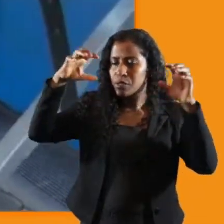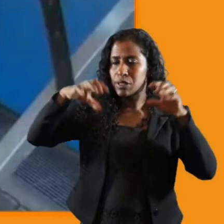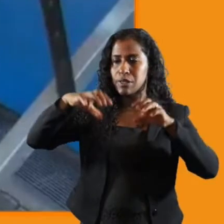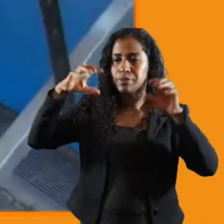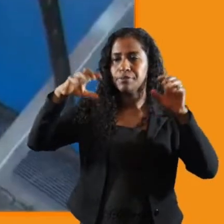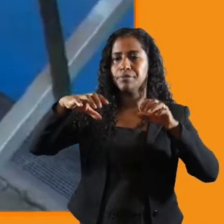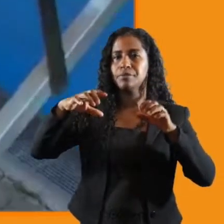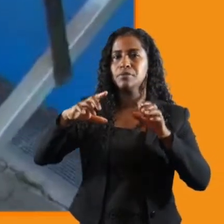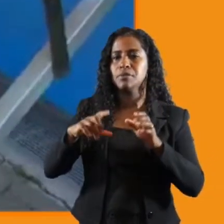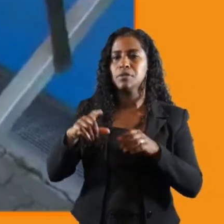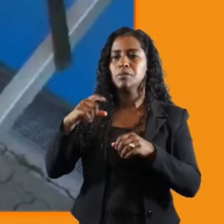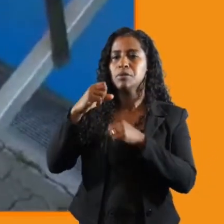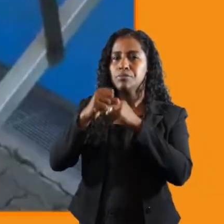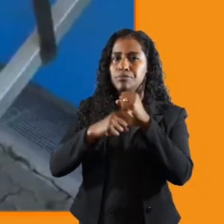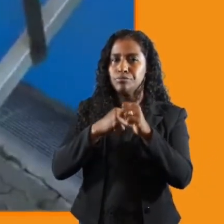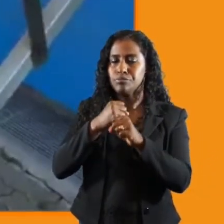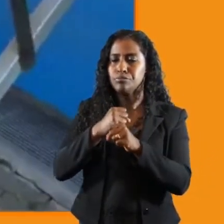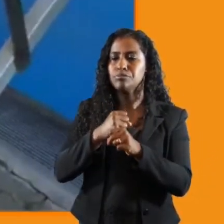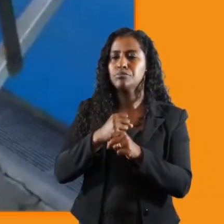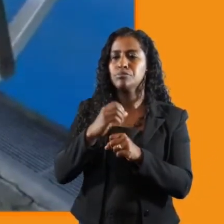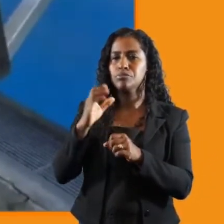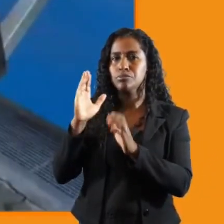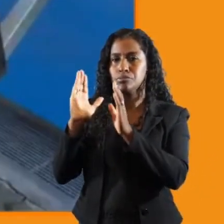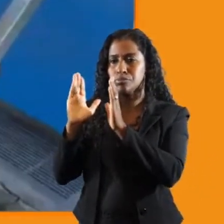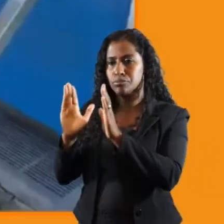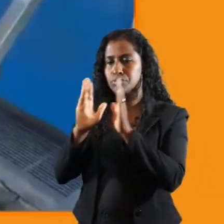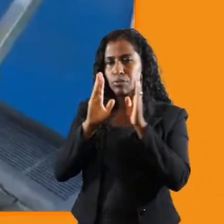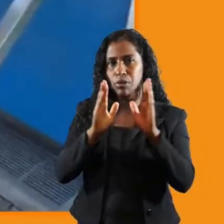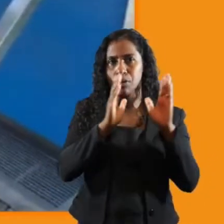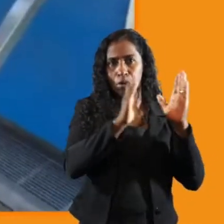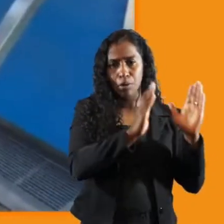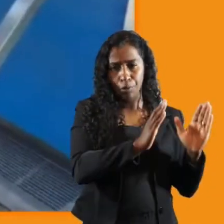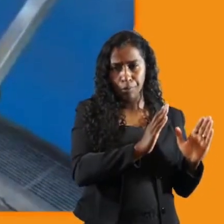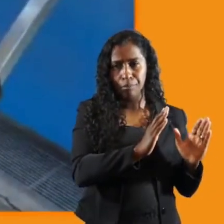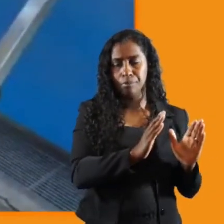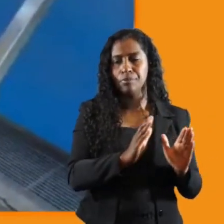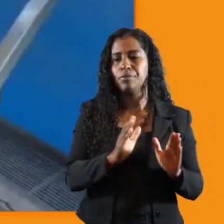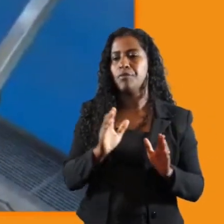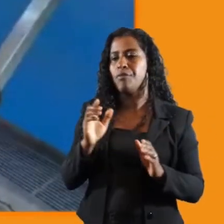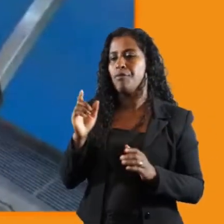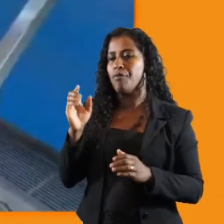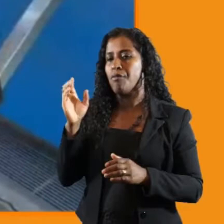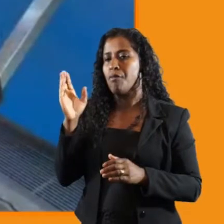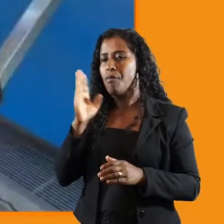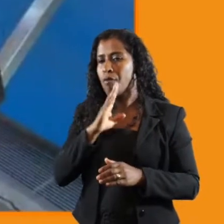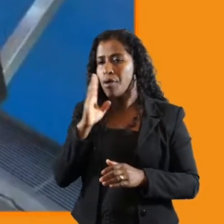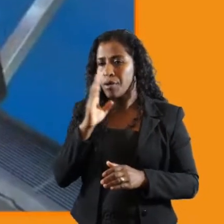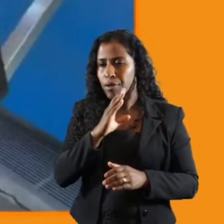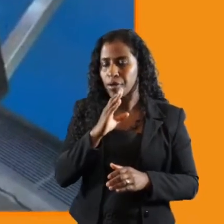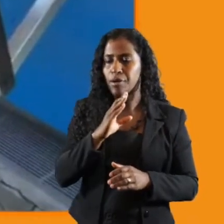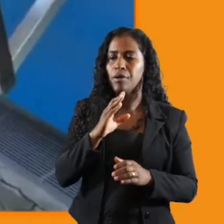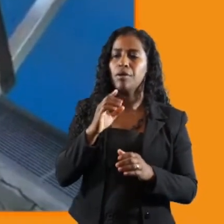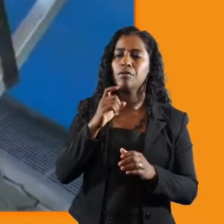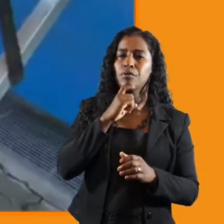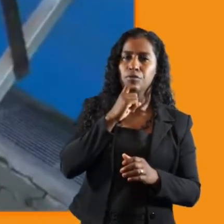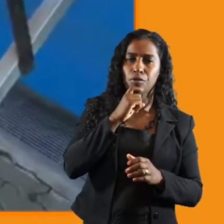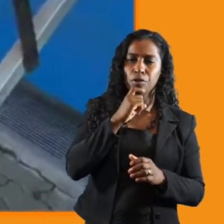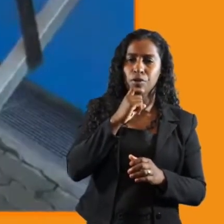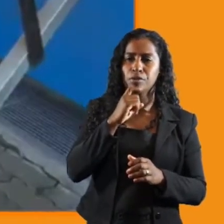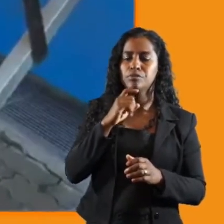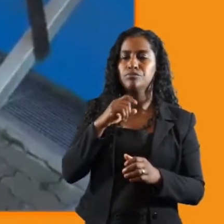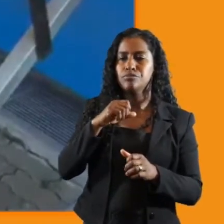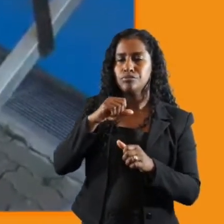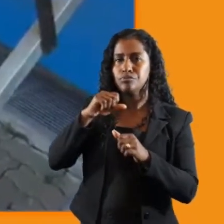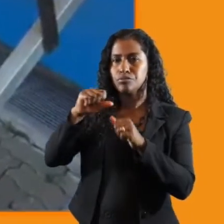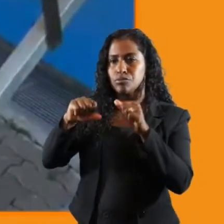do ano, né? O solstício de verão e o solstício de inverno, a gente sabe que é a movimentação do Sol no ângulo azimutal,